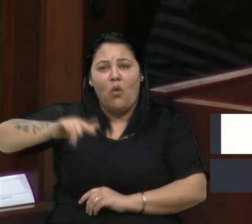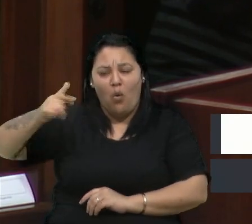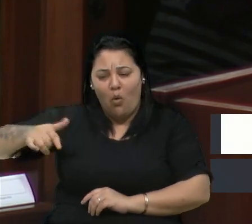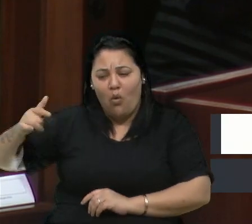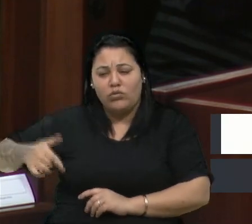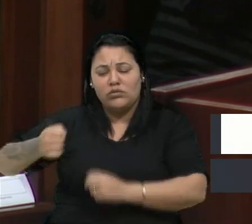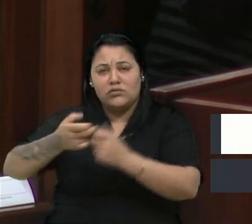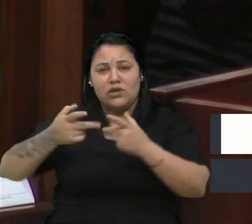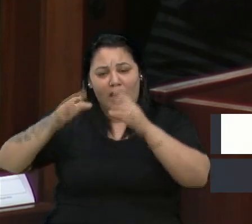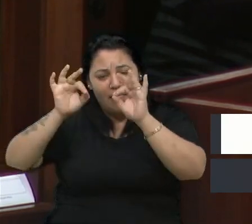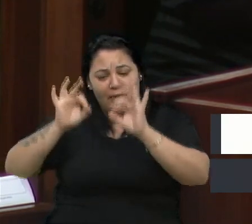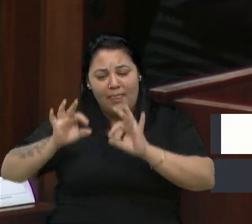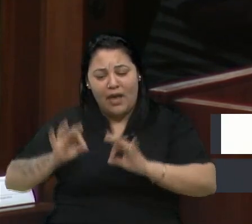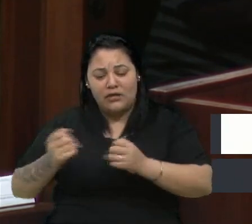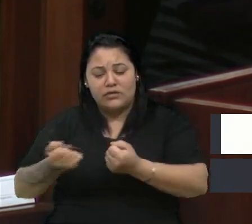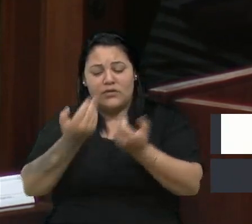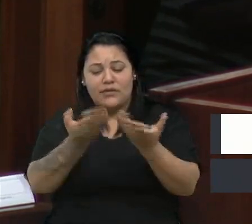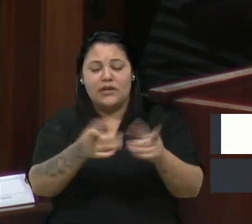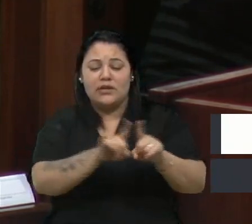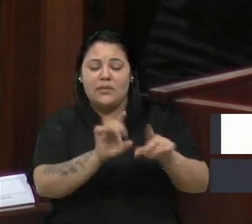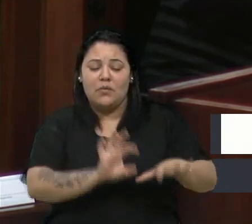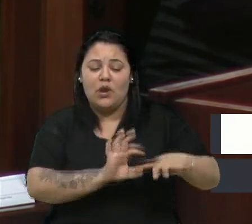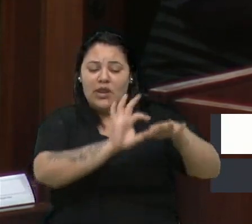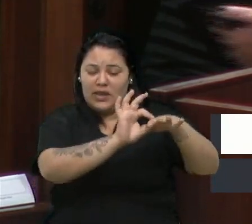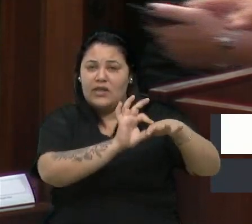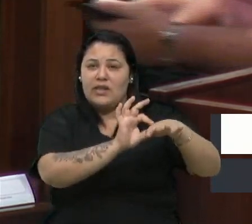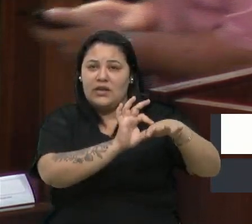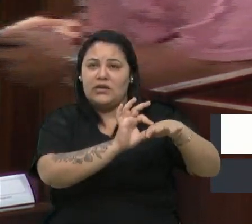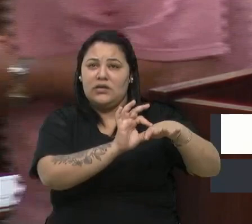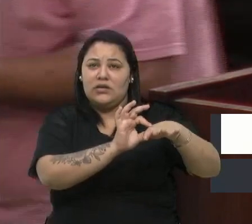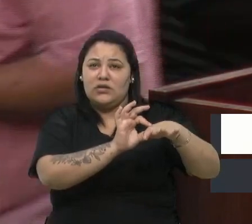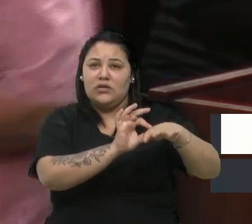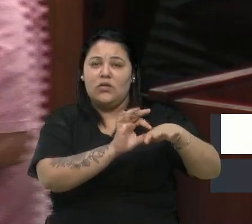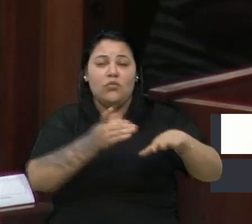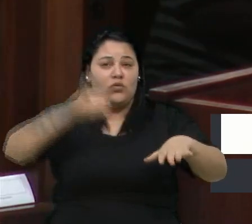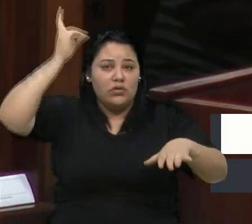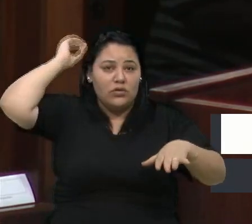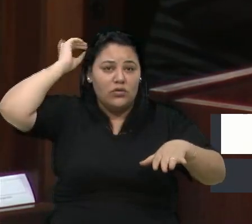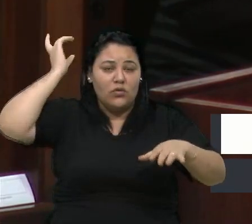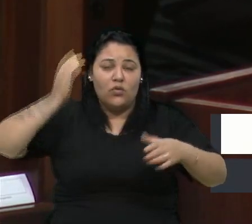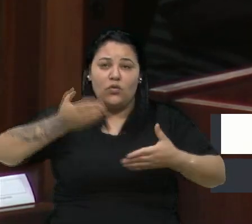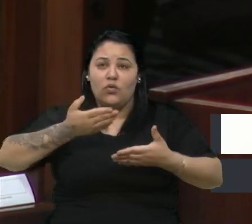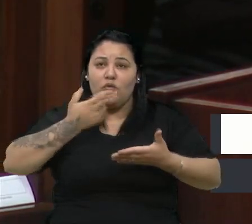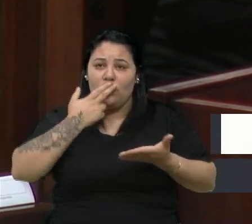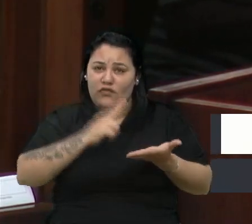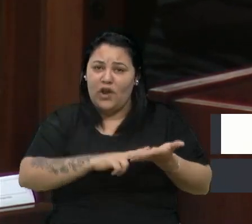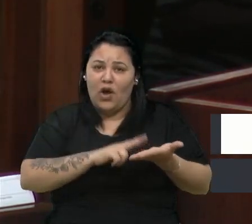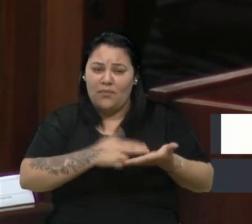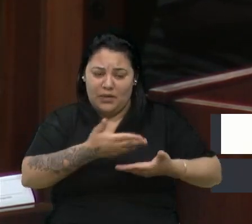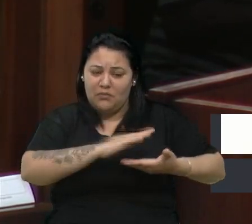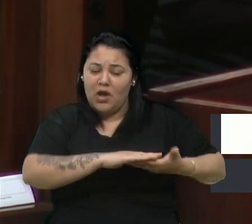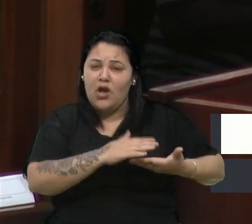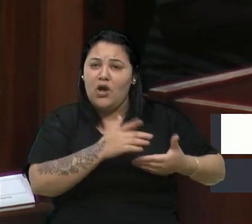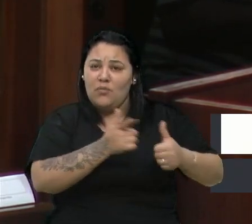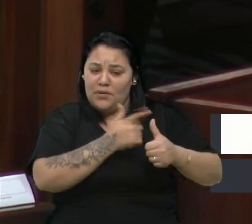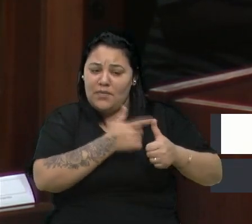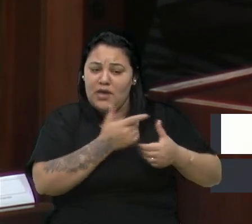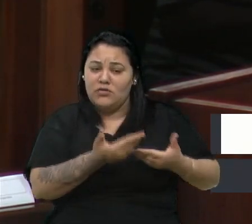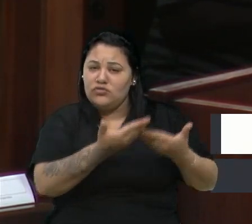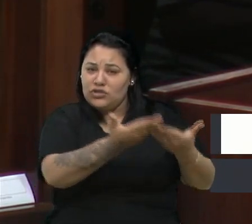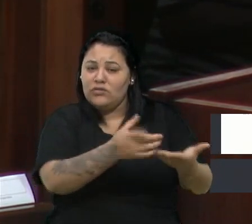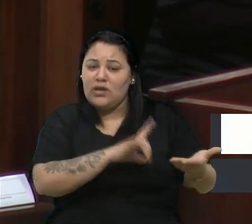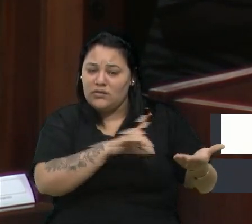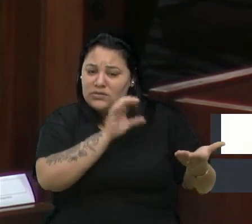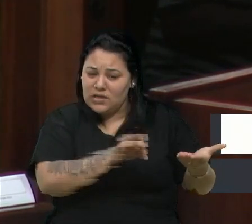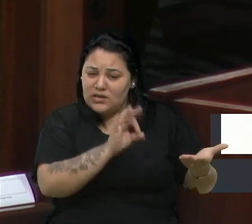outros itens que entreguei, inclusive, para o líder do governo, Lucas Dil, aqui no envelope no primeiro dia, né? O Lucas Dil, tenho certeza que levou para as